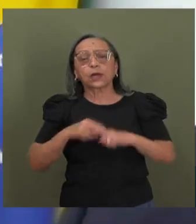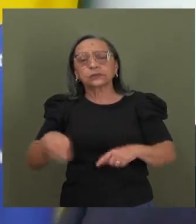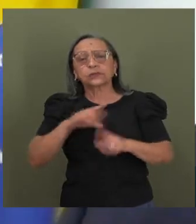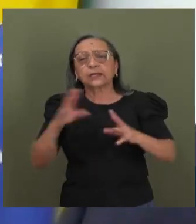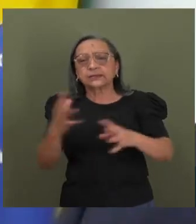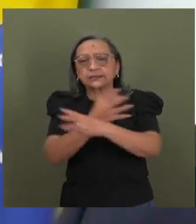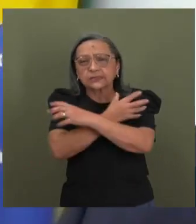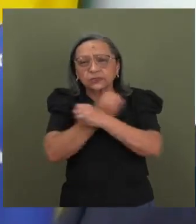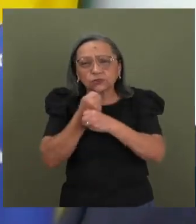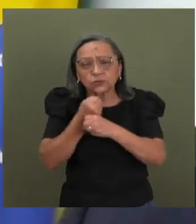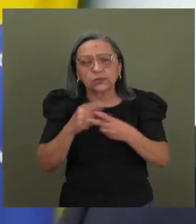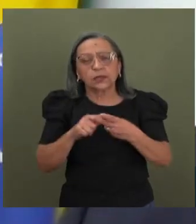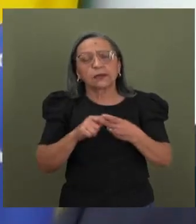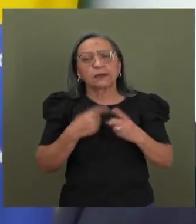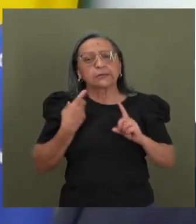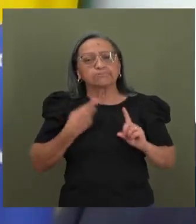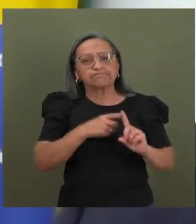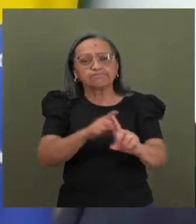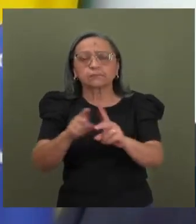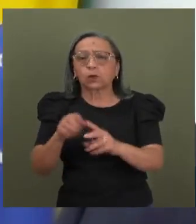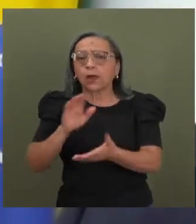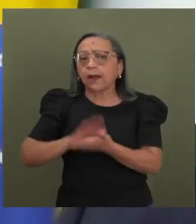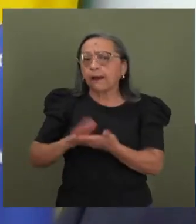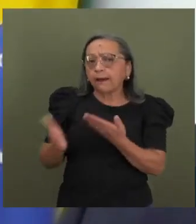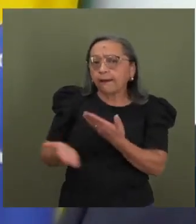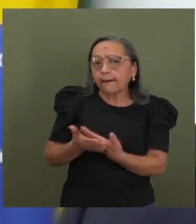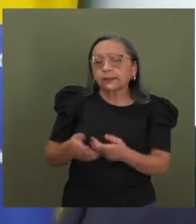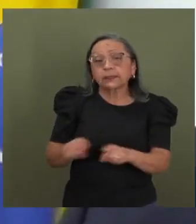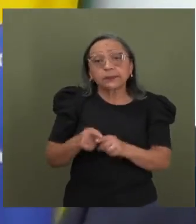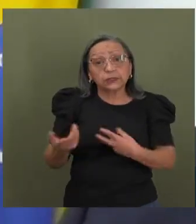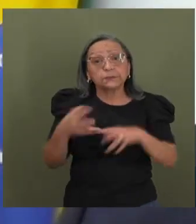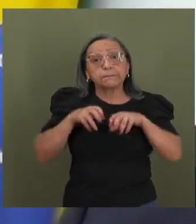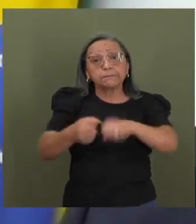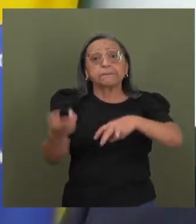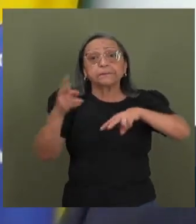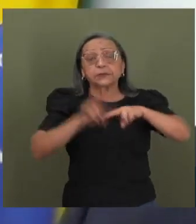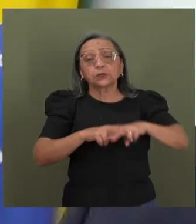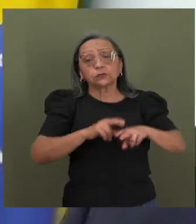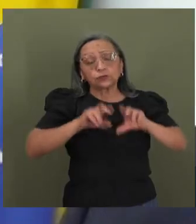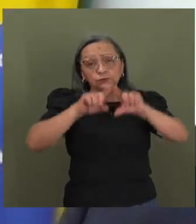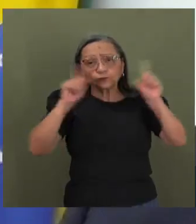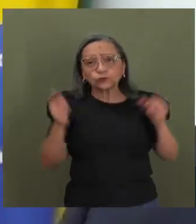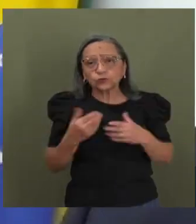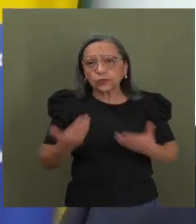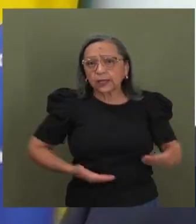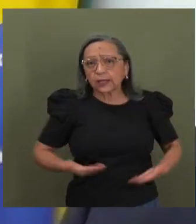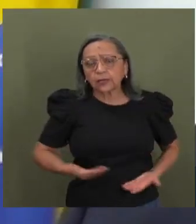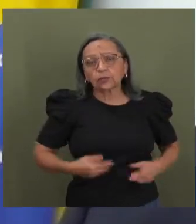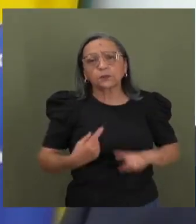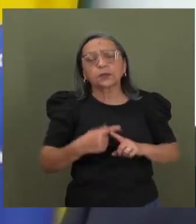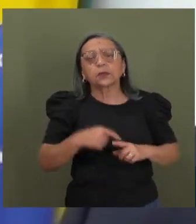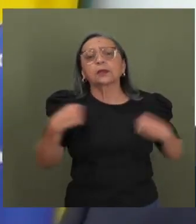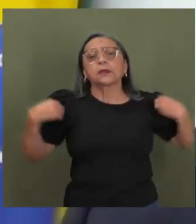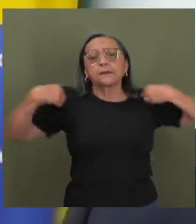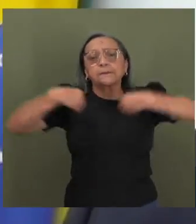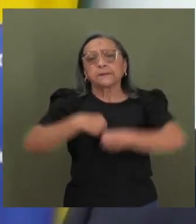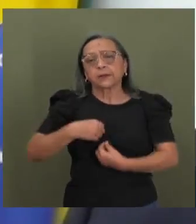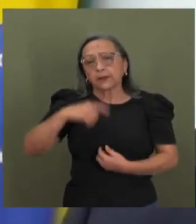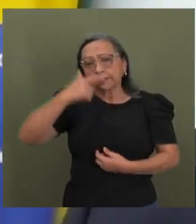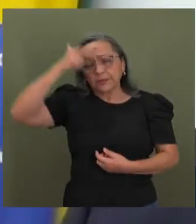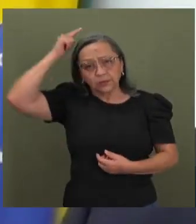censura e da perseguição, com a ameaça até de prisão dos seus funcionários praticada pelo ministro Alexandre de